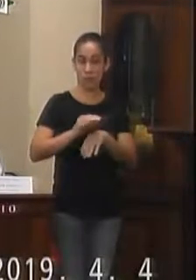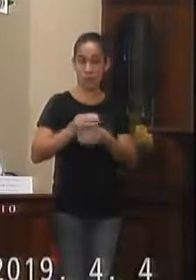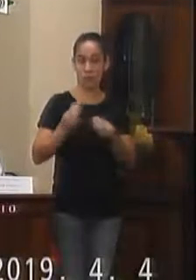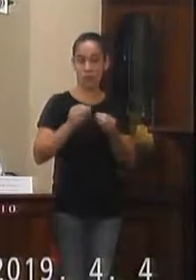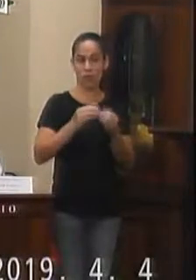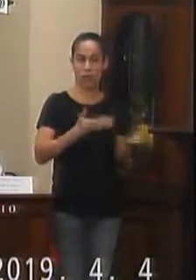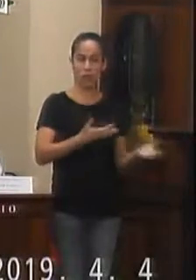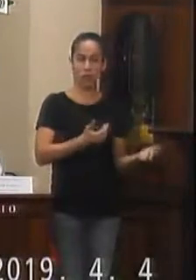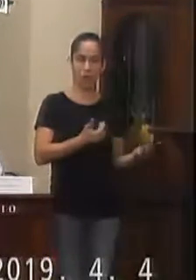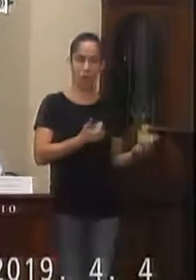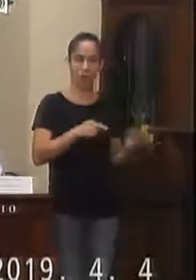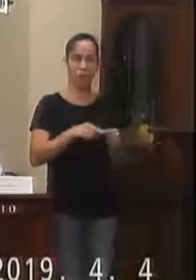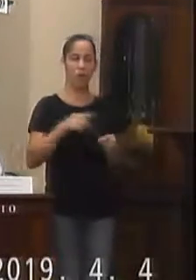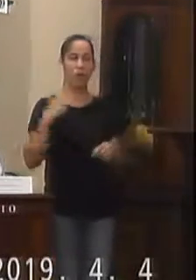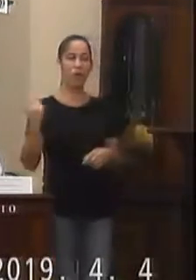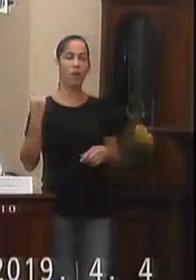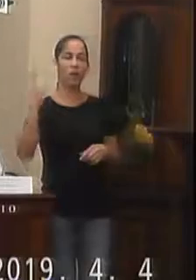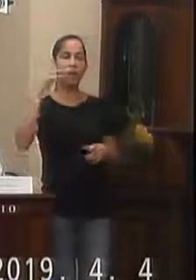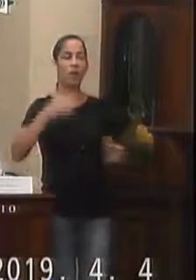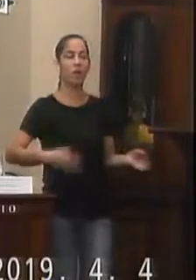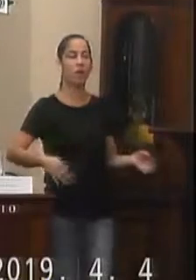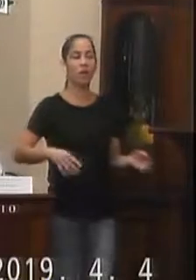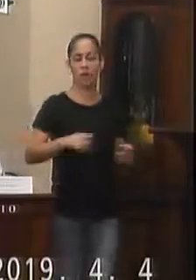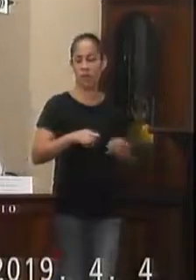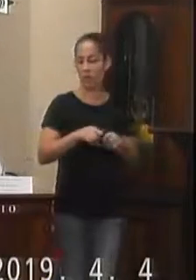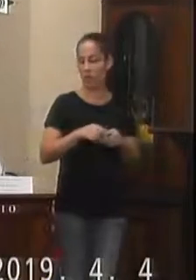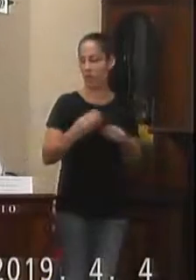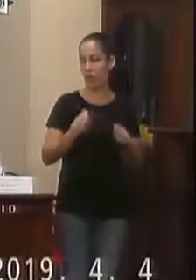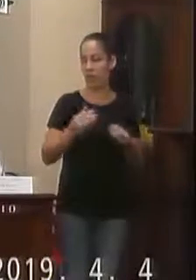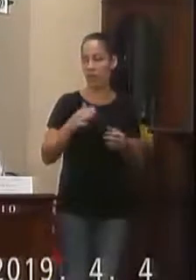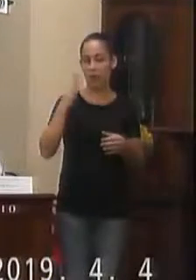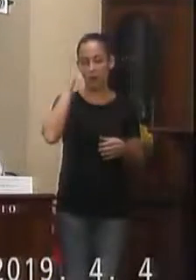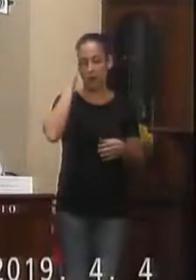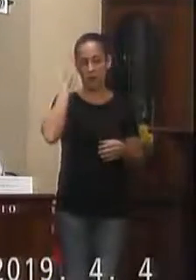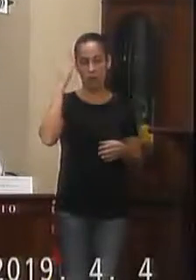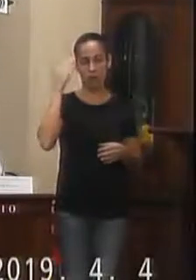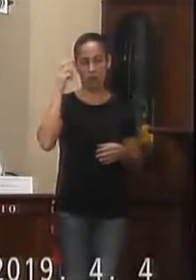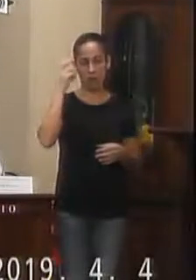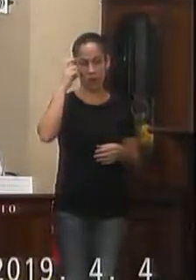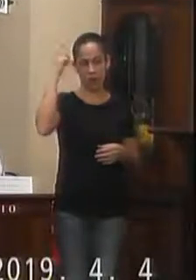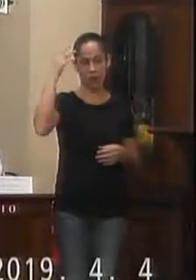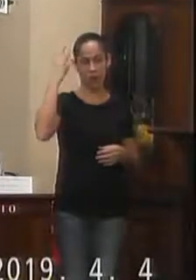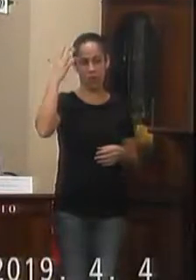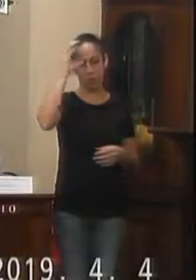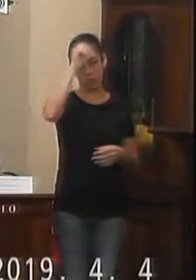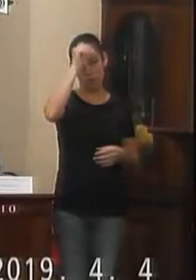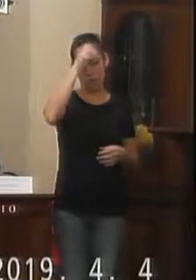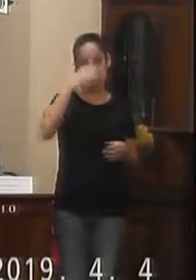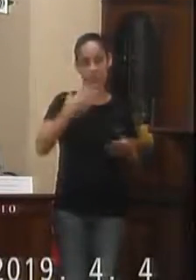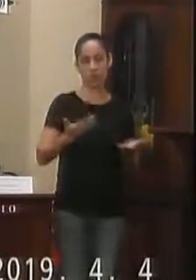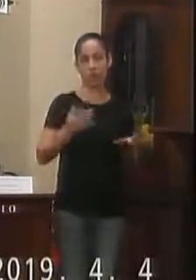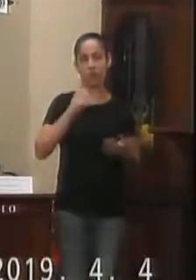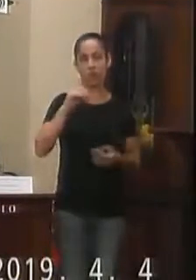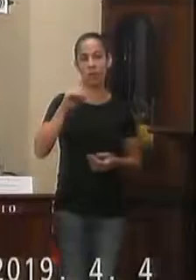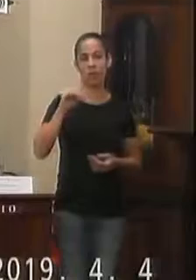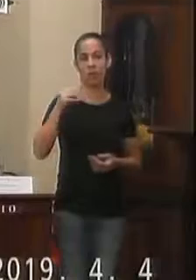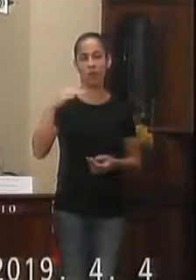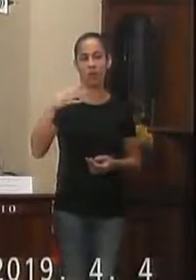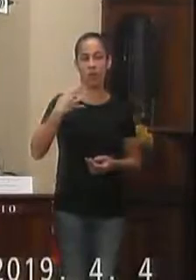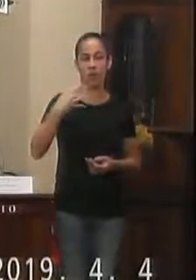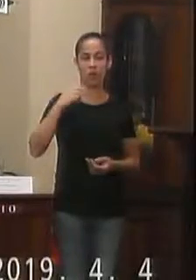aos jovens e adultos de Conservatória a possibilidade de capacitação visando o crescimento de melhores empregos. Sala de Sessões, 4 de